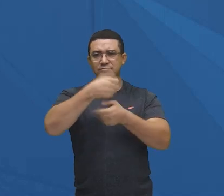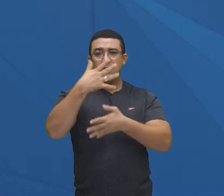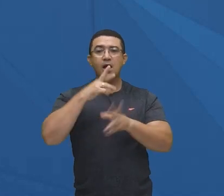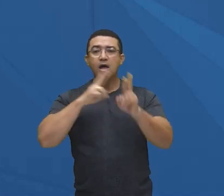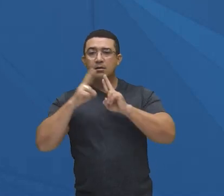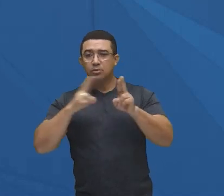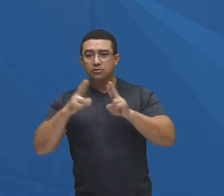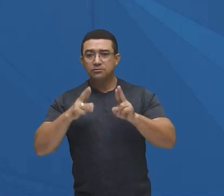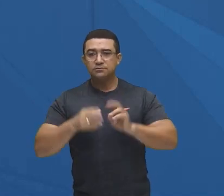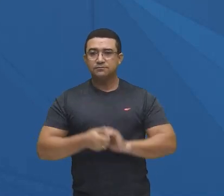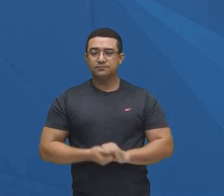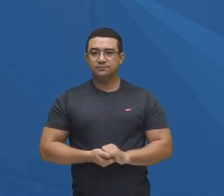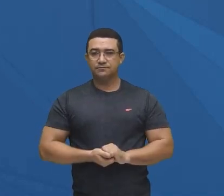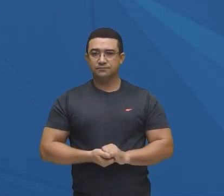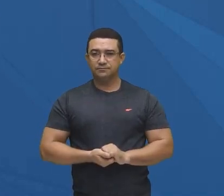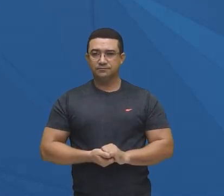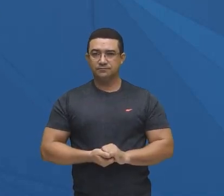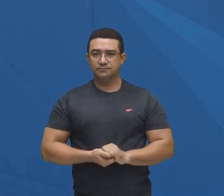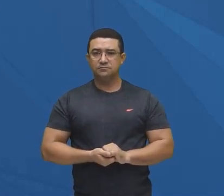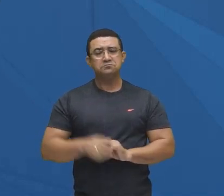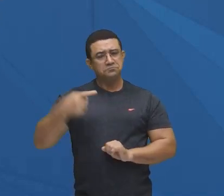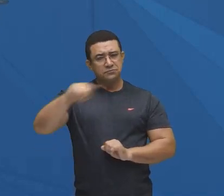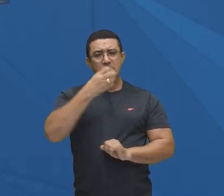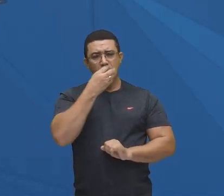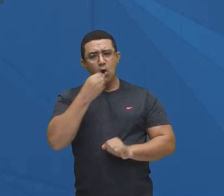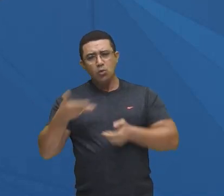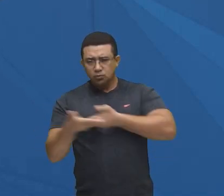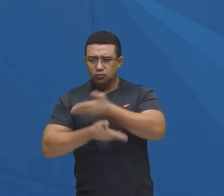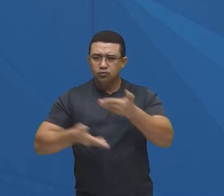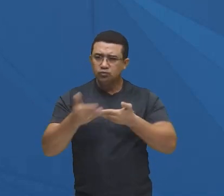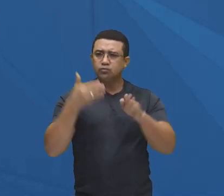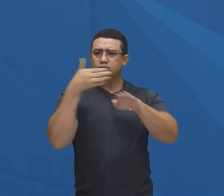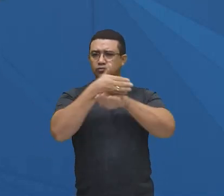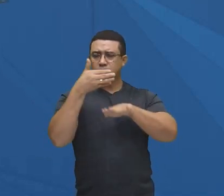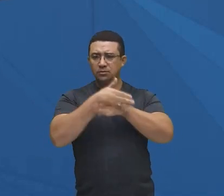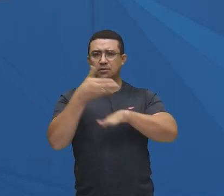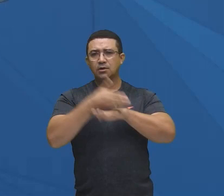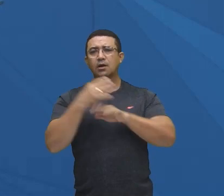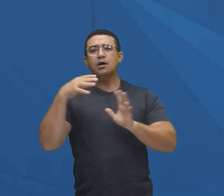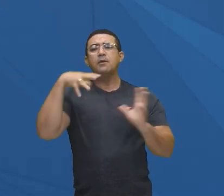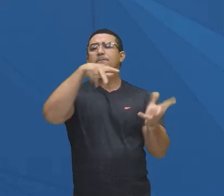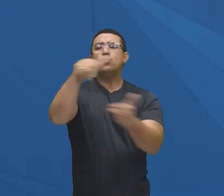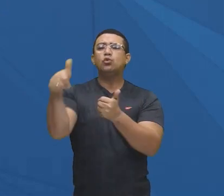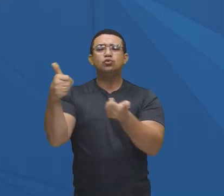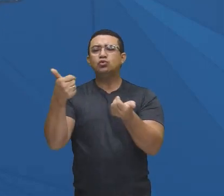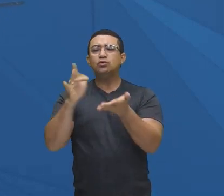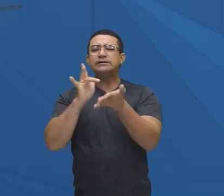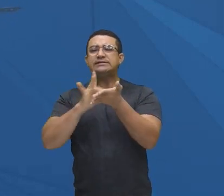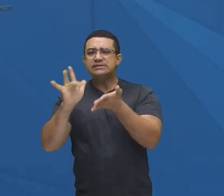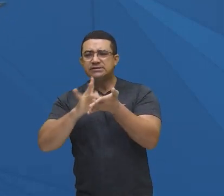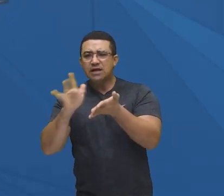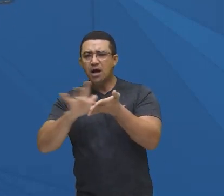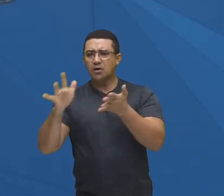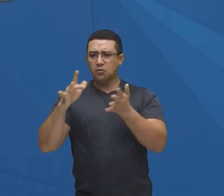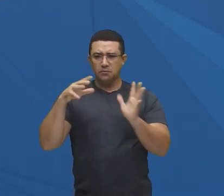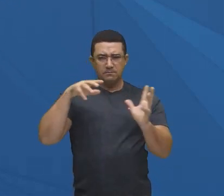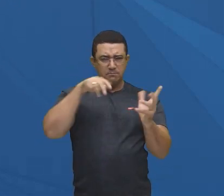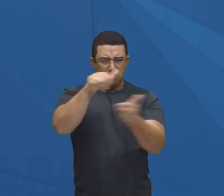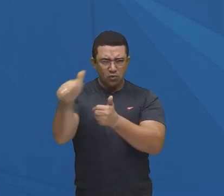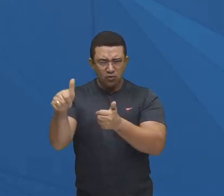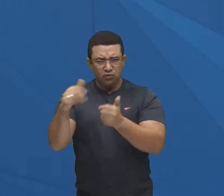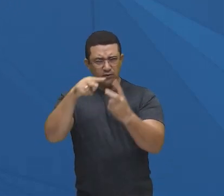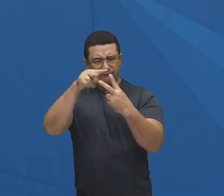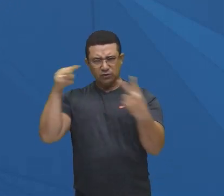as nossas respostas. Mas participem, né? Aí, o mundo digital, o mundo virtual, ele realmente acontece, ele